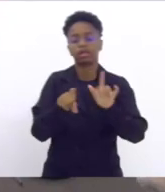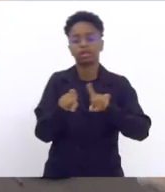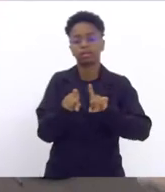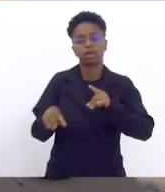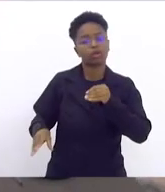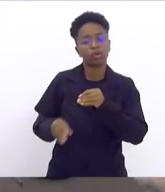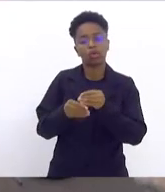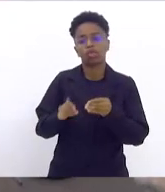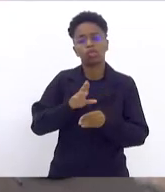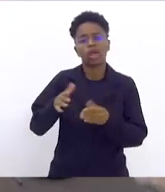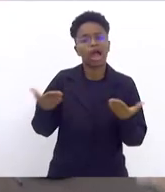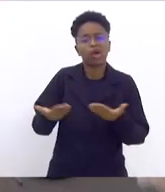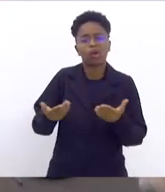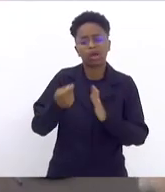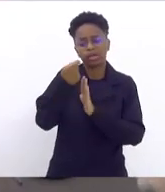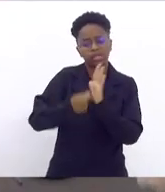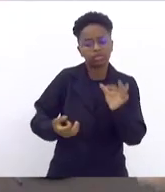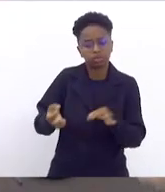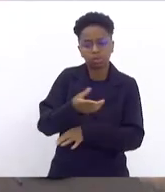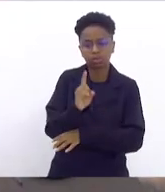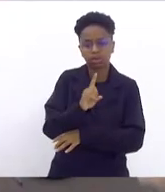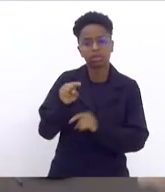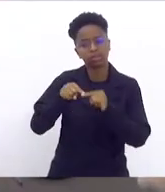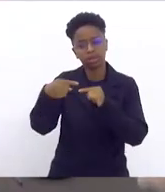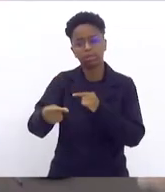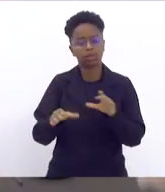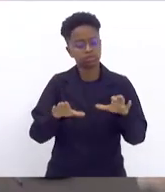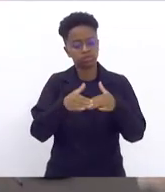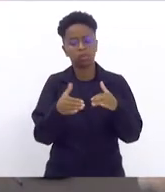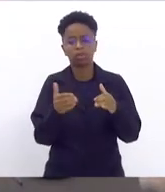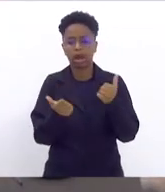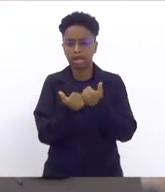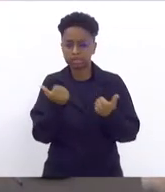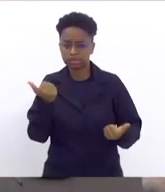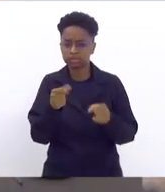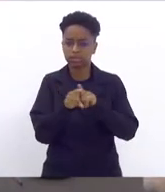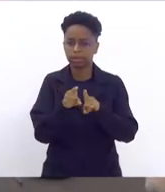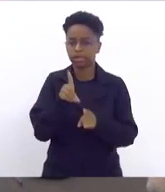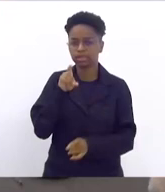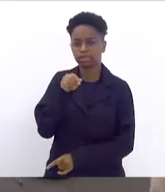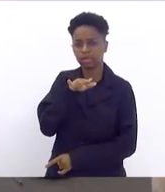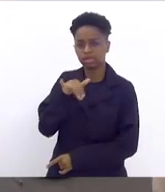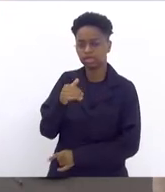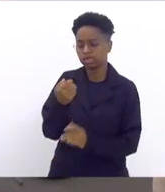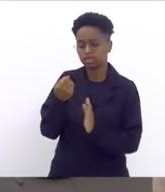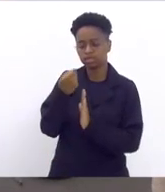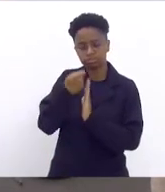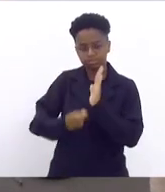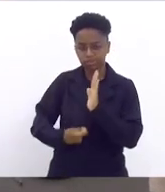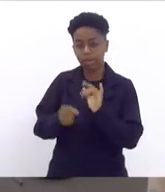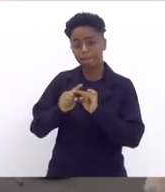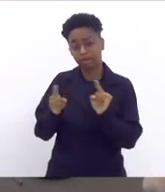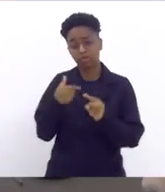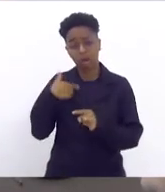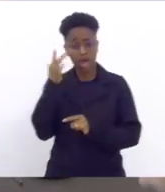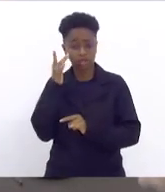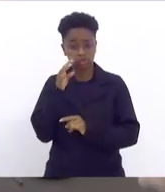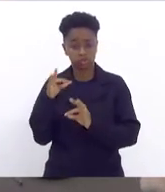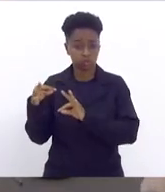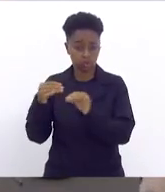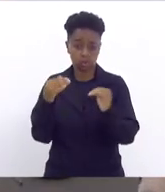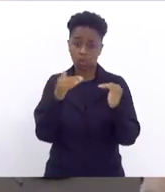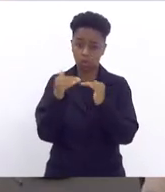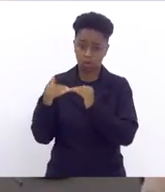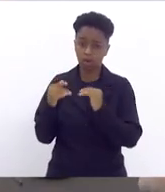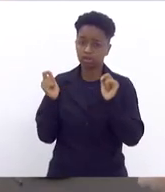ainda que não defina agora o texto, depois a sua assessoria com a própria deputada Dani define, mas acho que todos aprovariam aqui para fazer